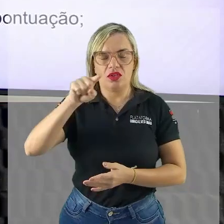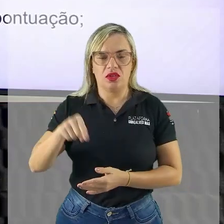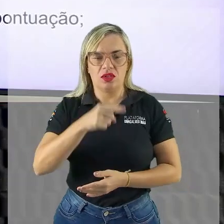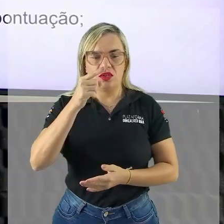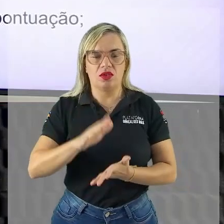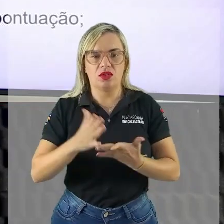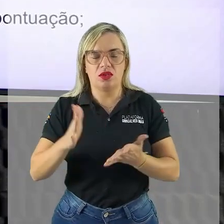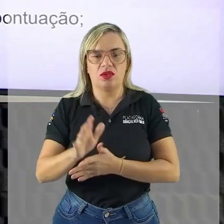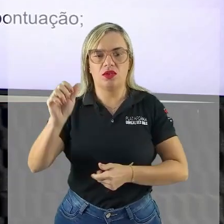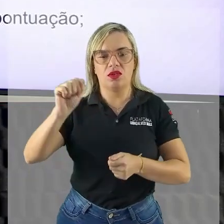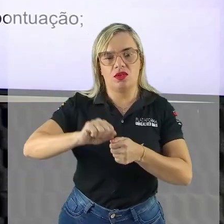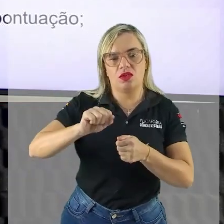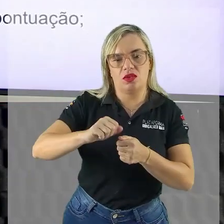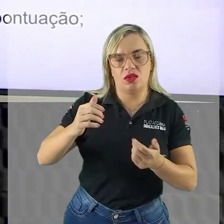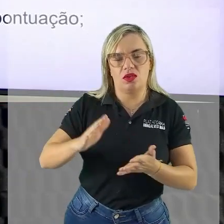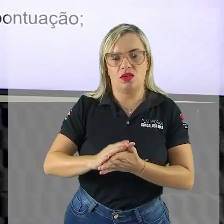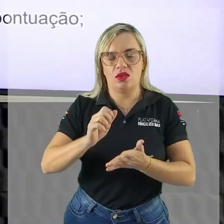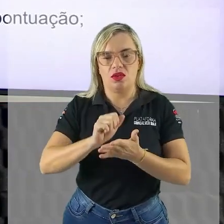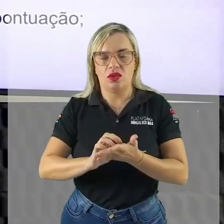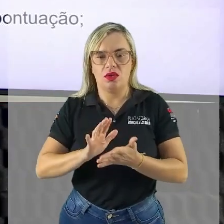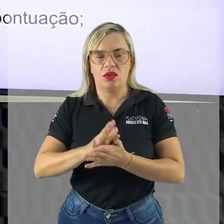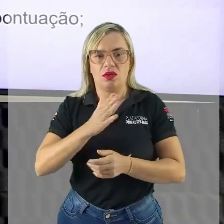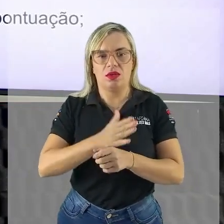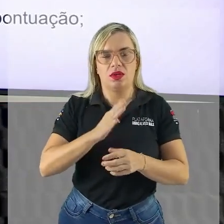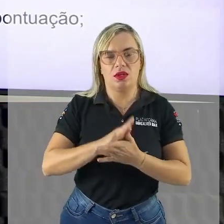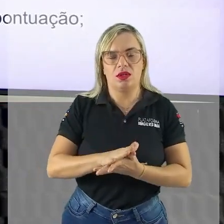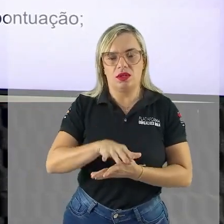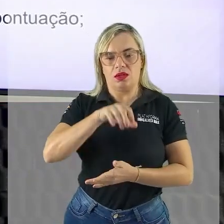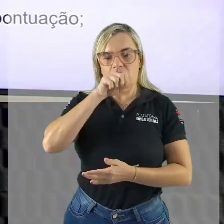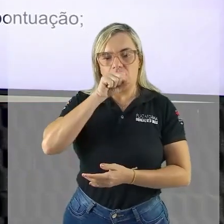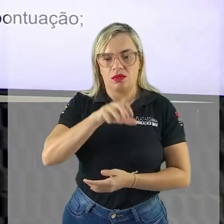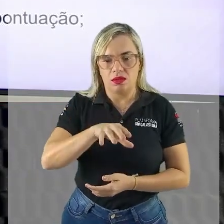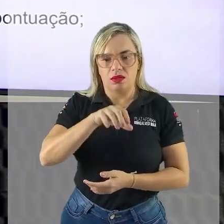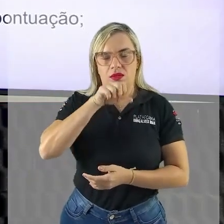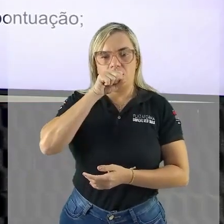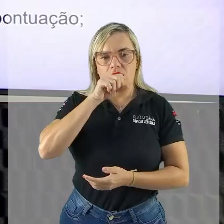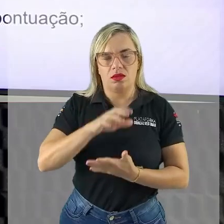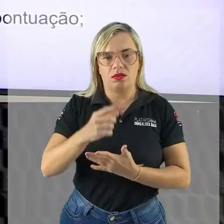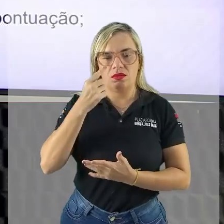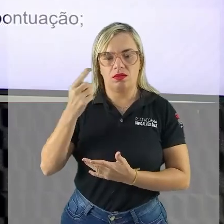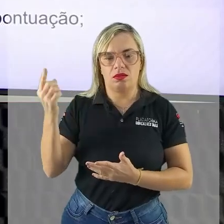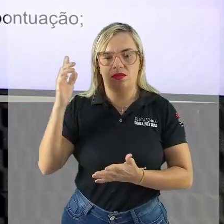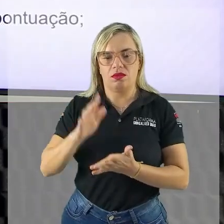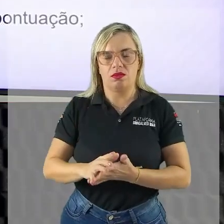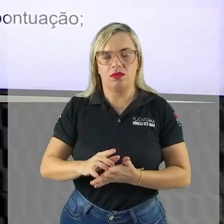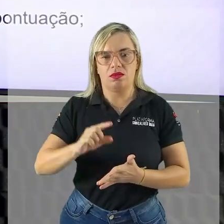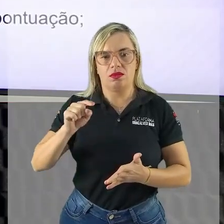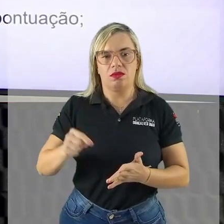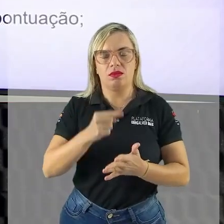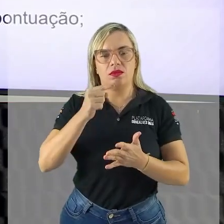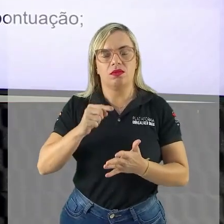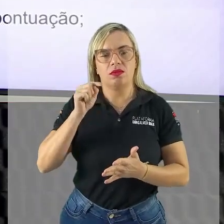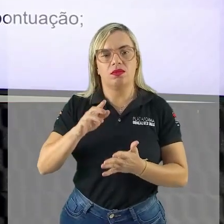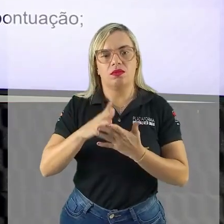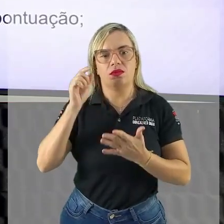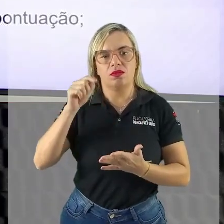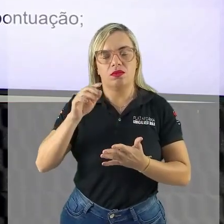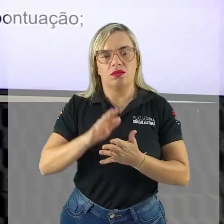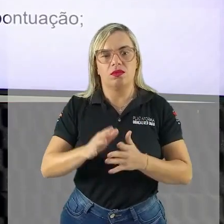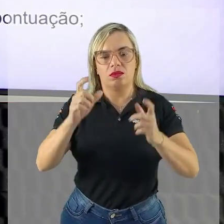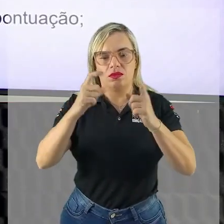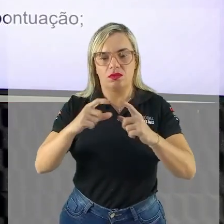o exercício da respiração. Eu até coloquei aqui, que a pontuação é a respiração da